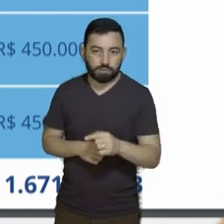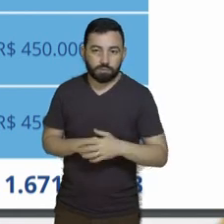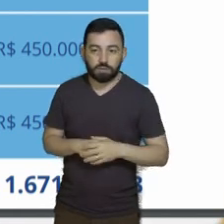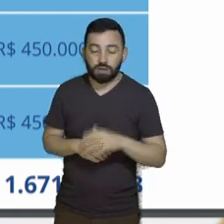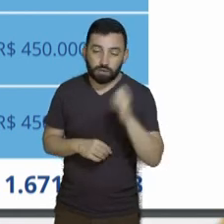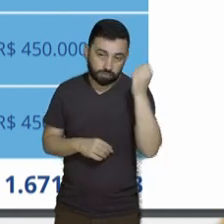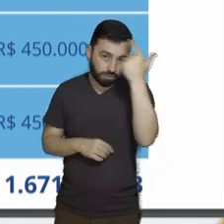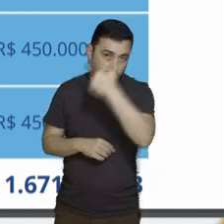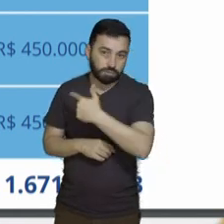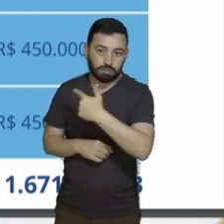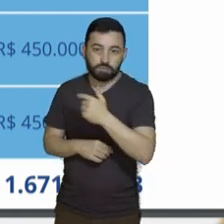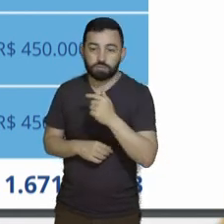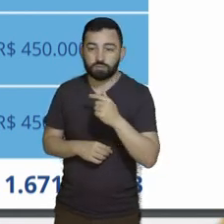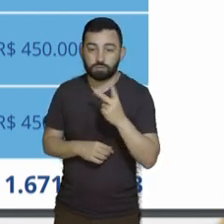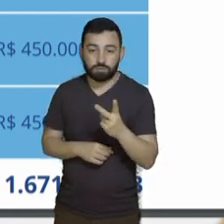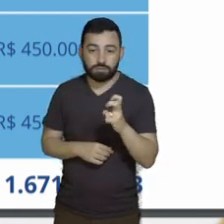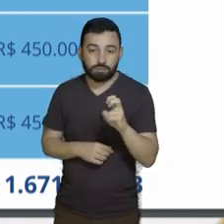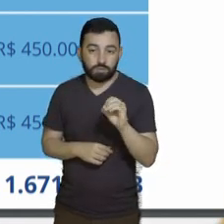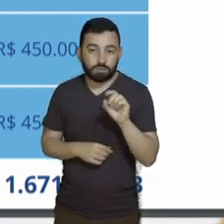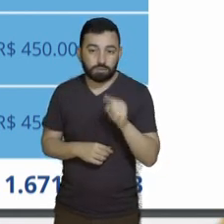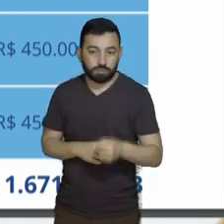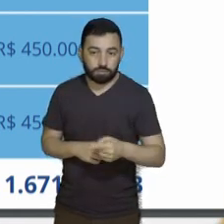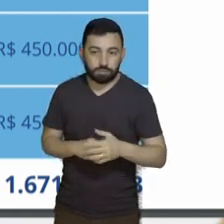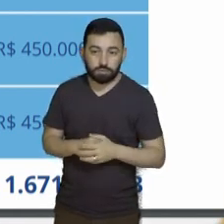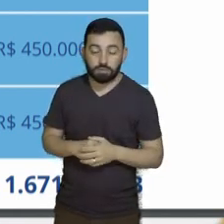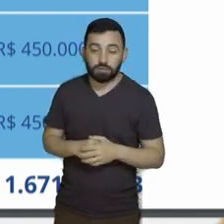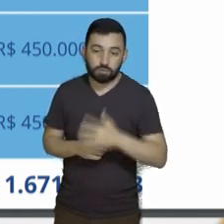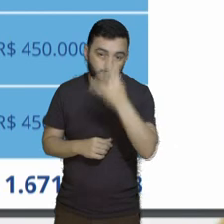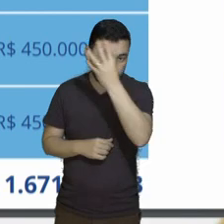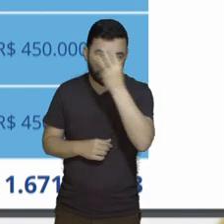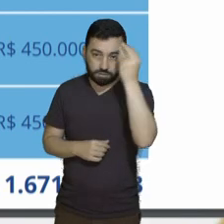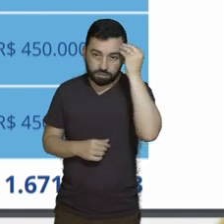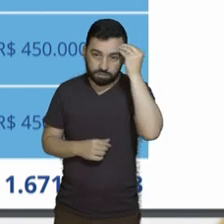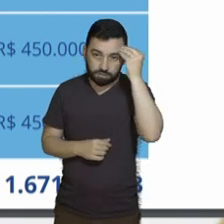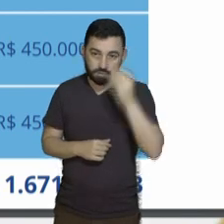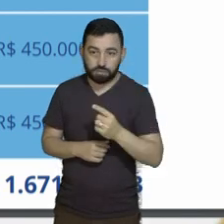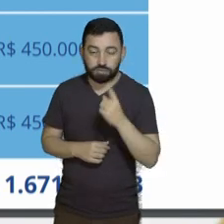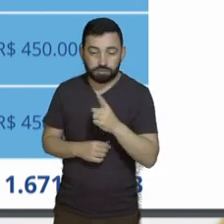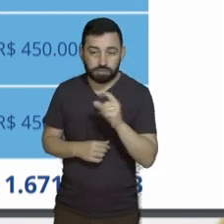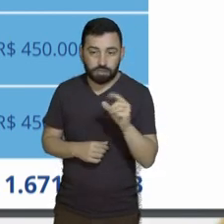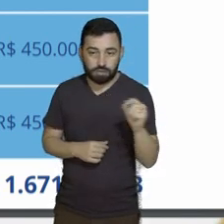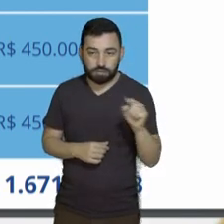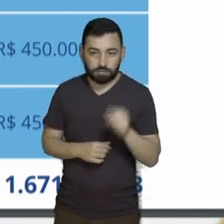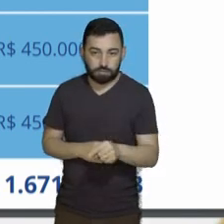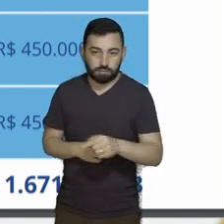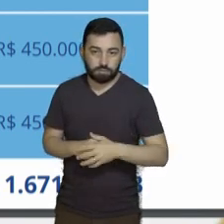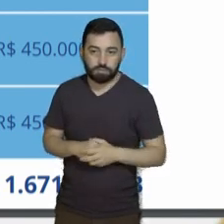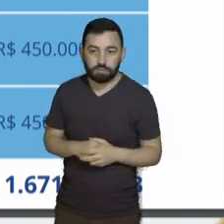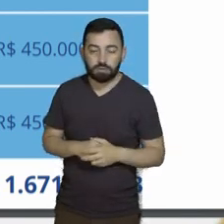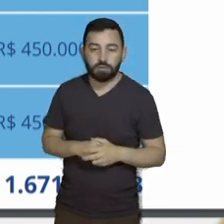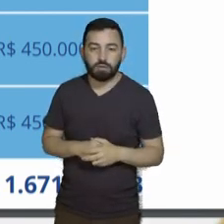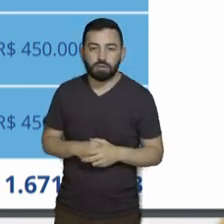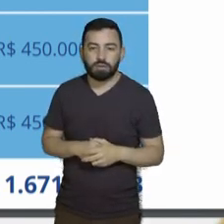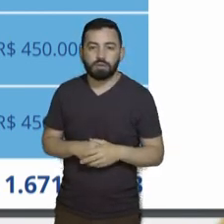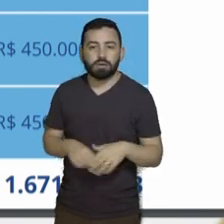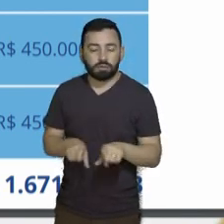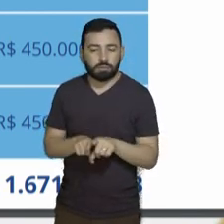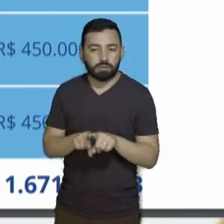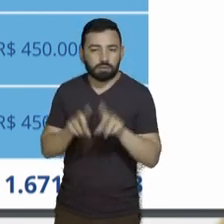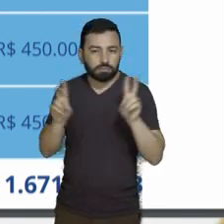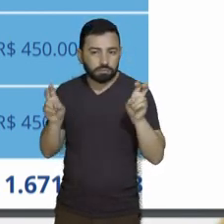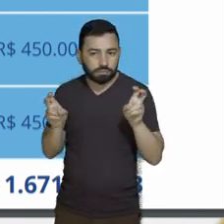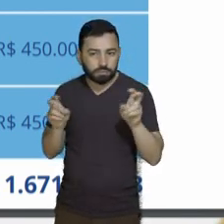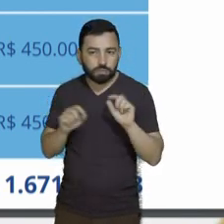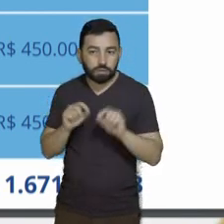Altair Silva, 250, Luciane Carminati, 100 mil. Aqui eu quero fazer um parênteses, que